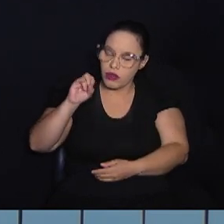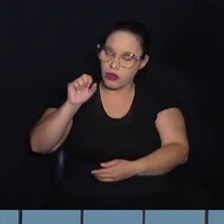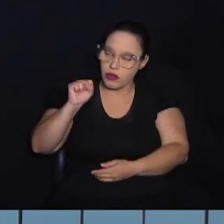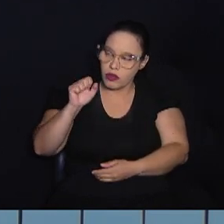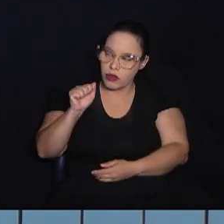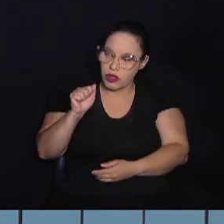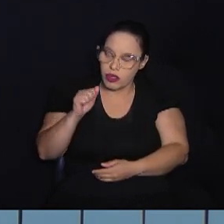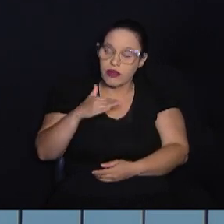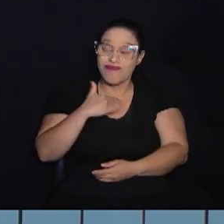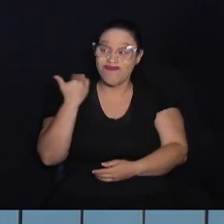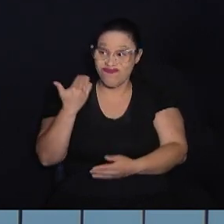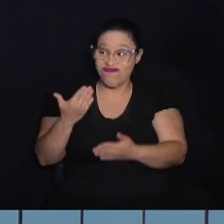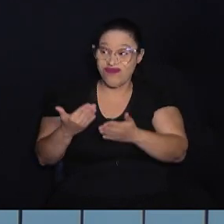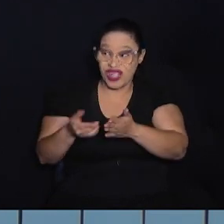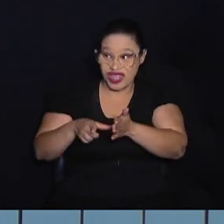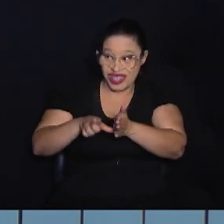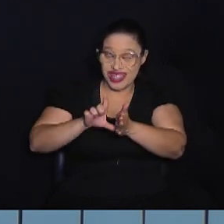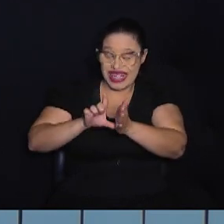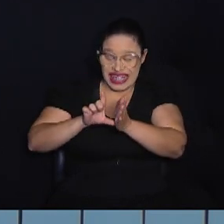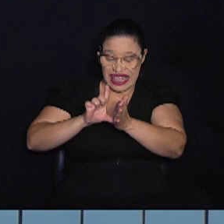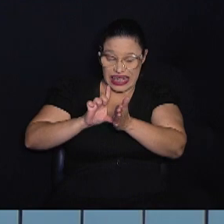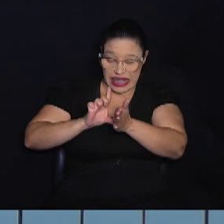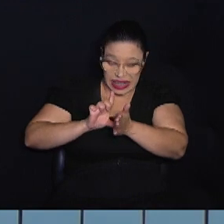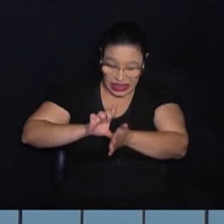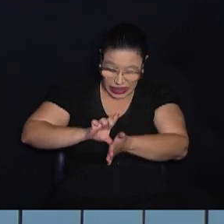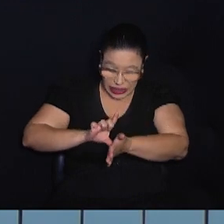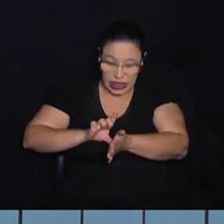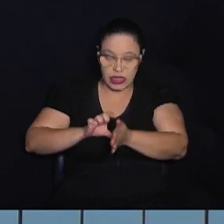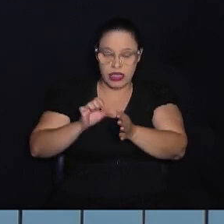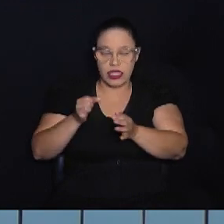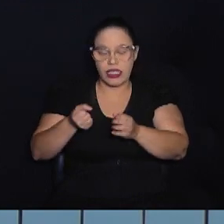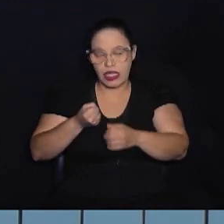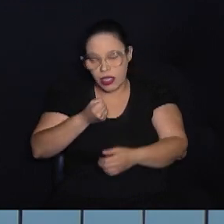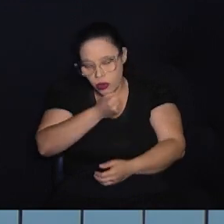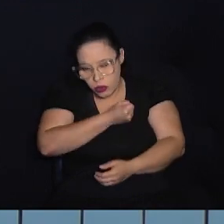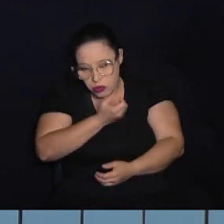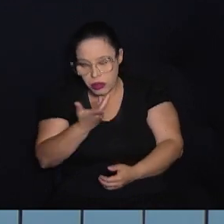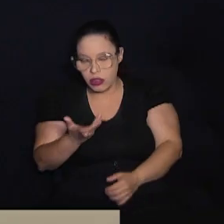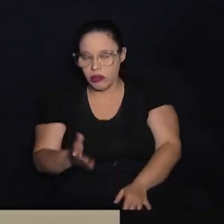a mortalidade, né, reduzir um pouco esses números.